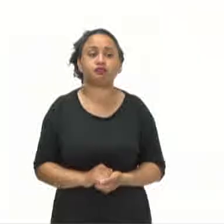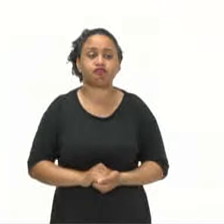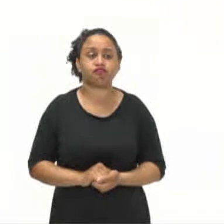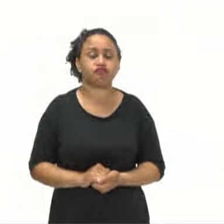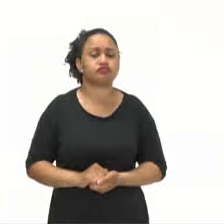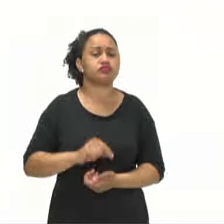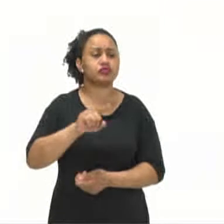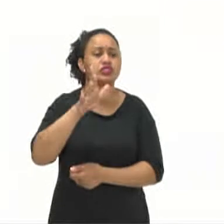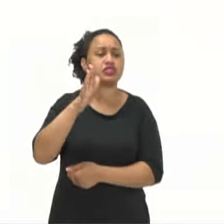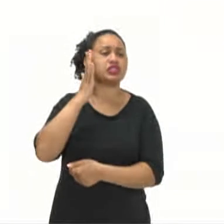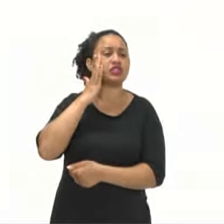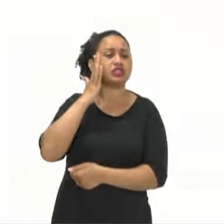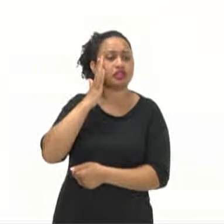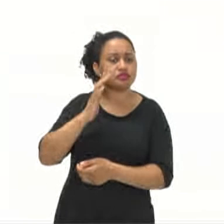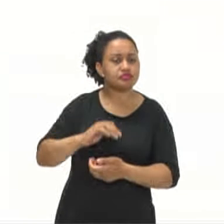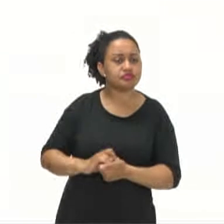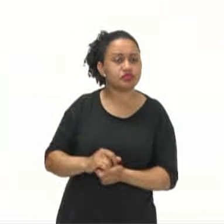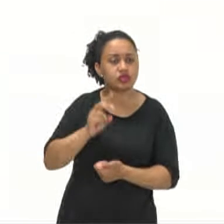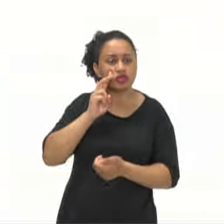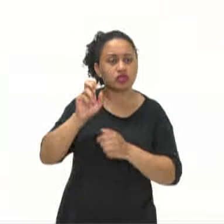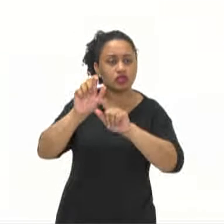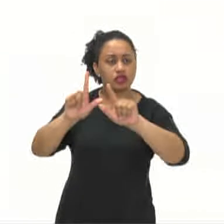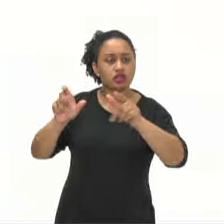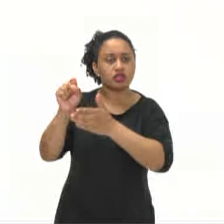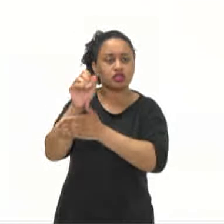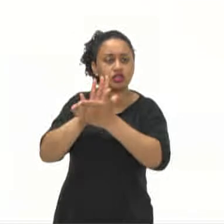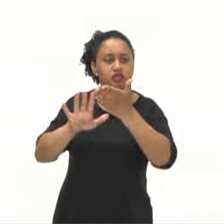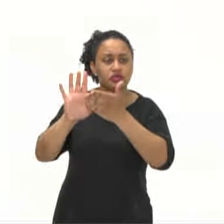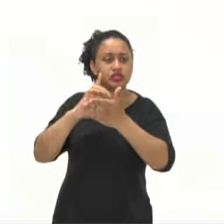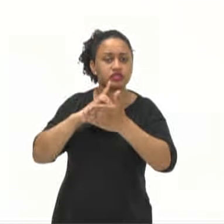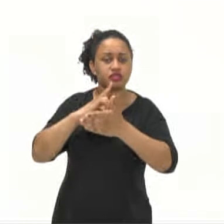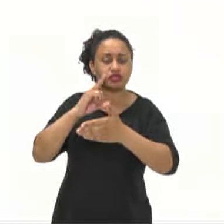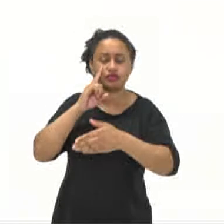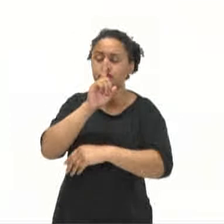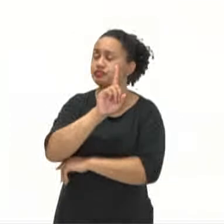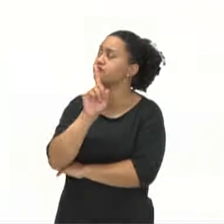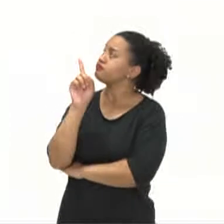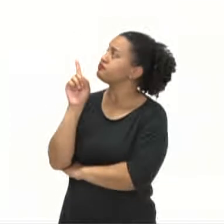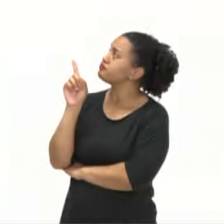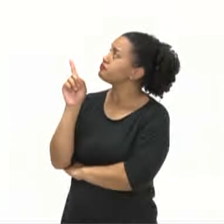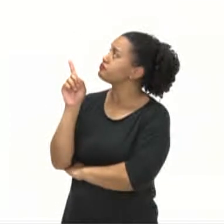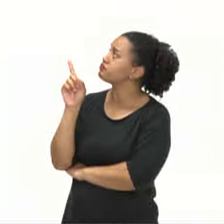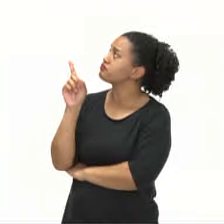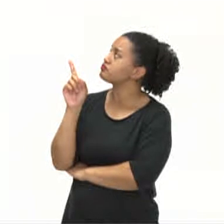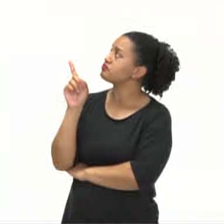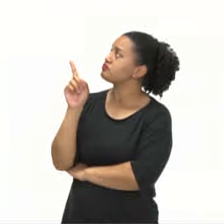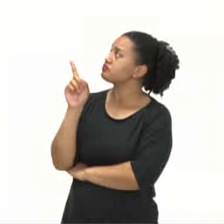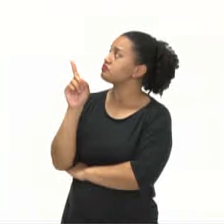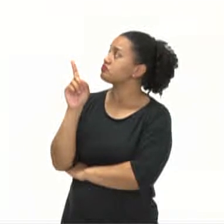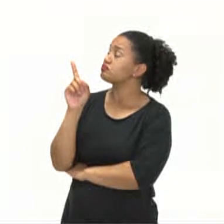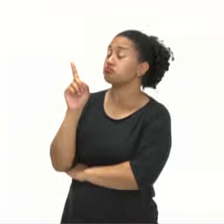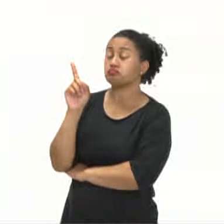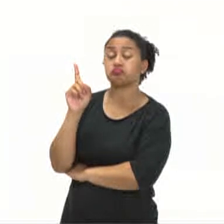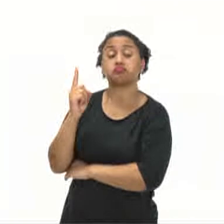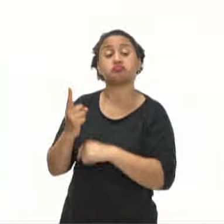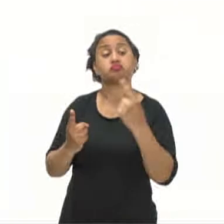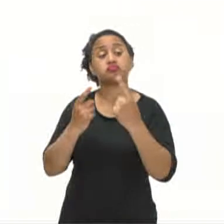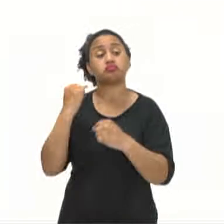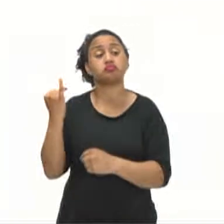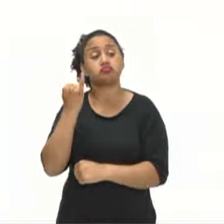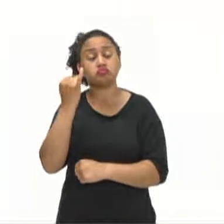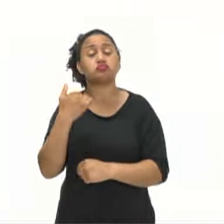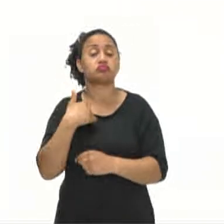aí, vocês já sabem? Olhando essa imagem, analisando ela um pouquinho, qual a importância dos estudos relacionados